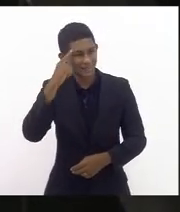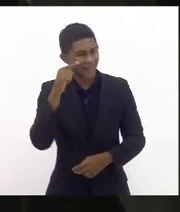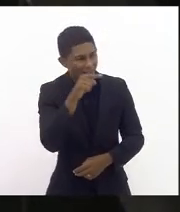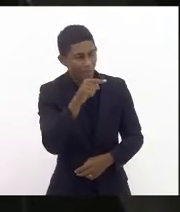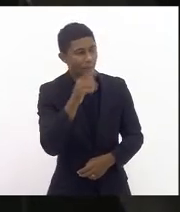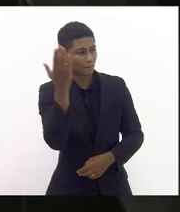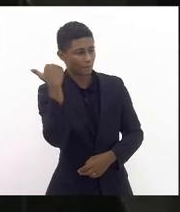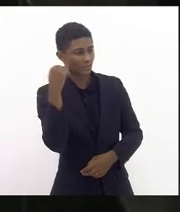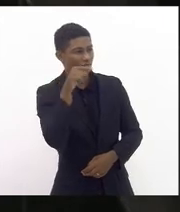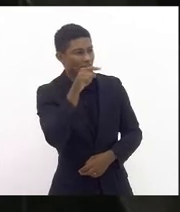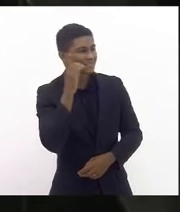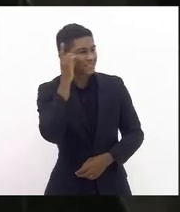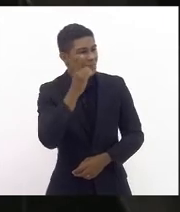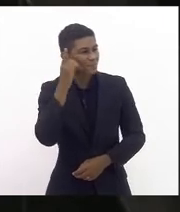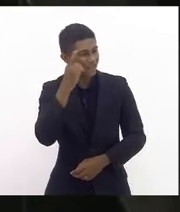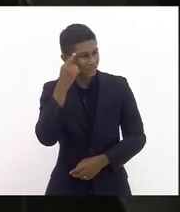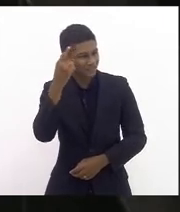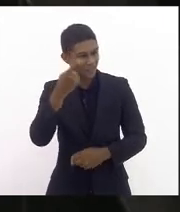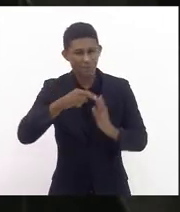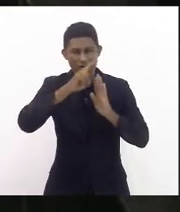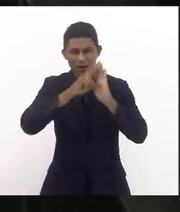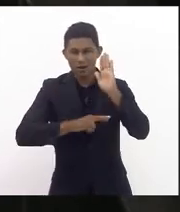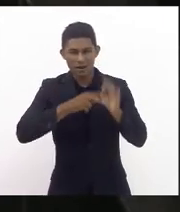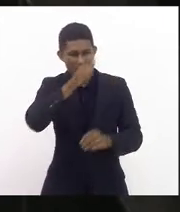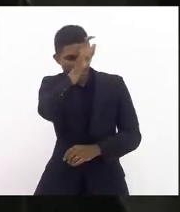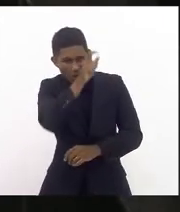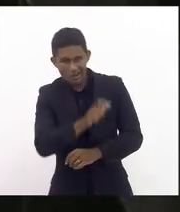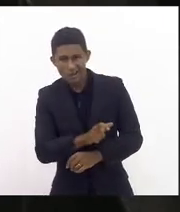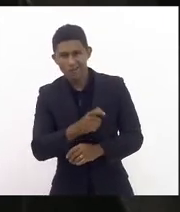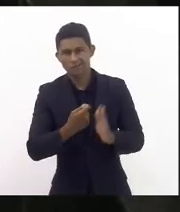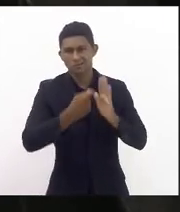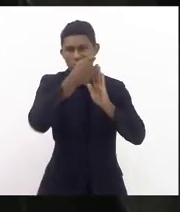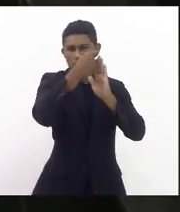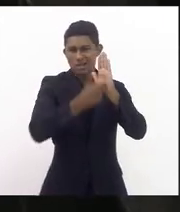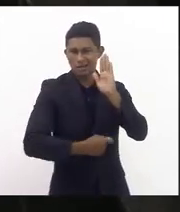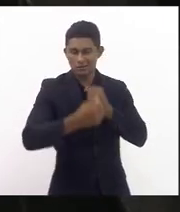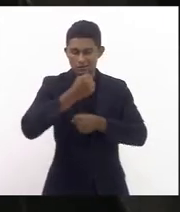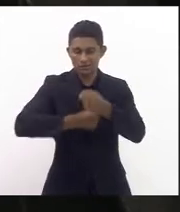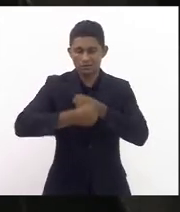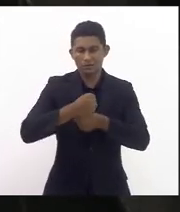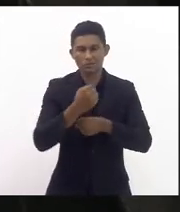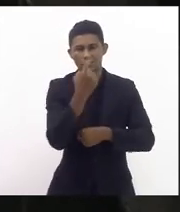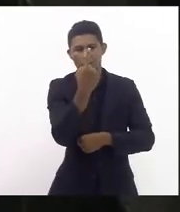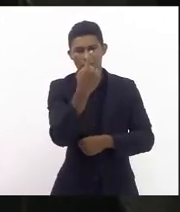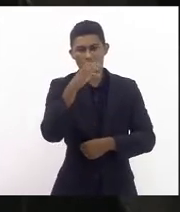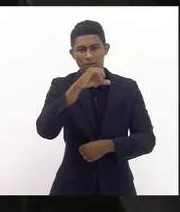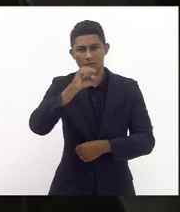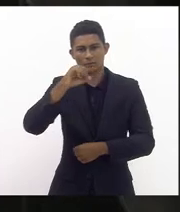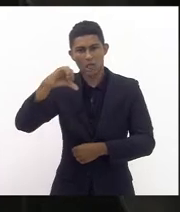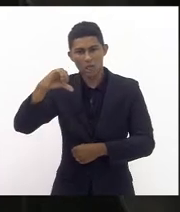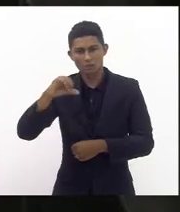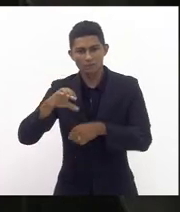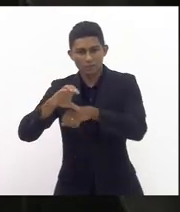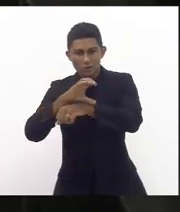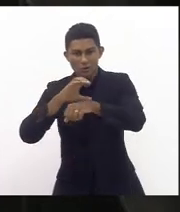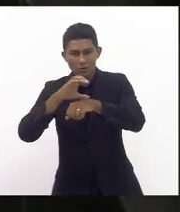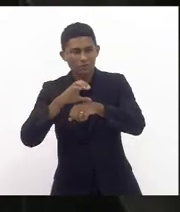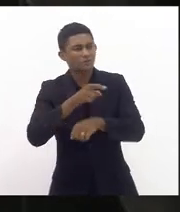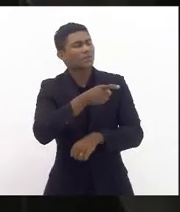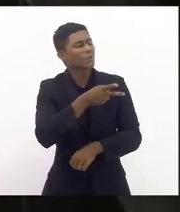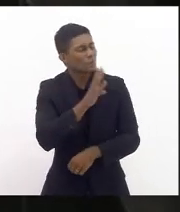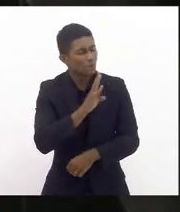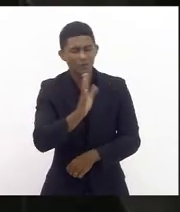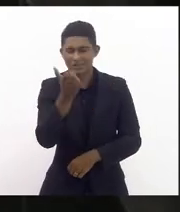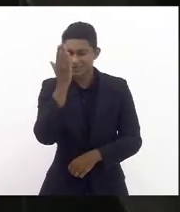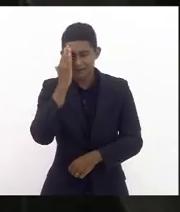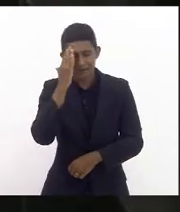Rio de Janeiro, foi inclusive relator do texto constitucional promulgado em 1989, Vossa Excelência conhece e sabe